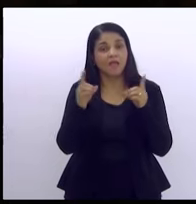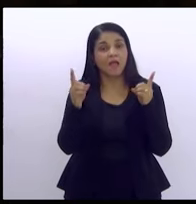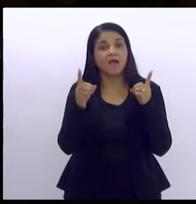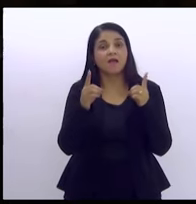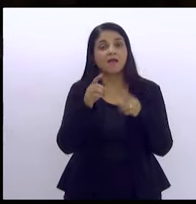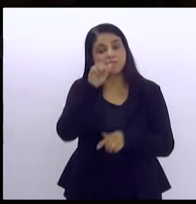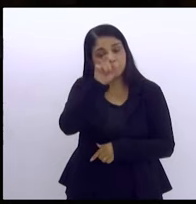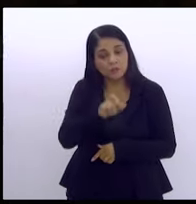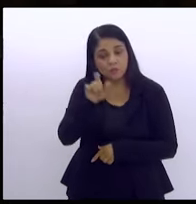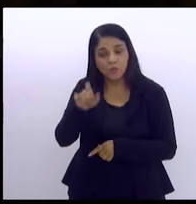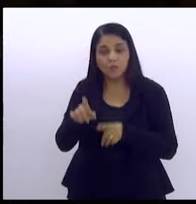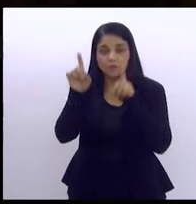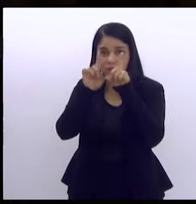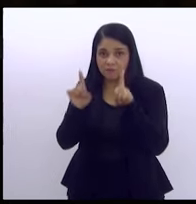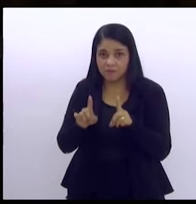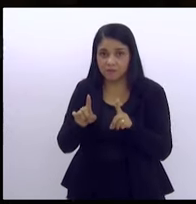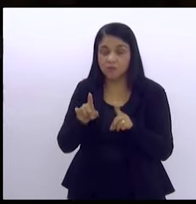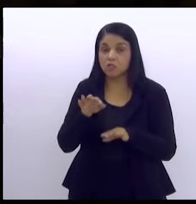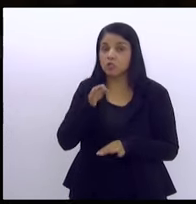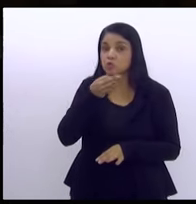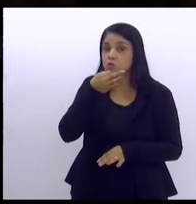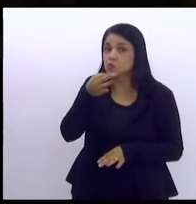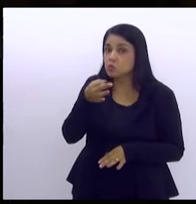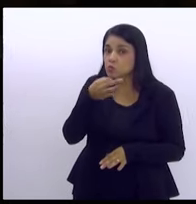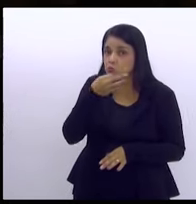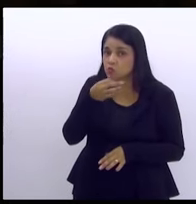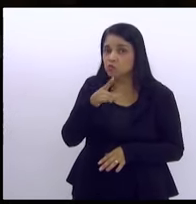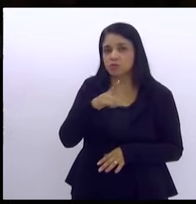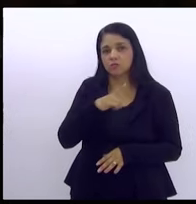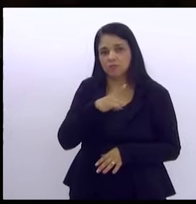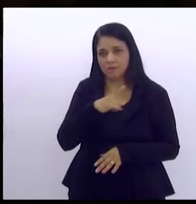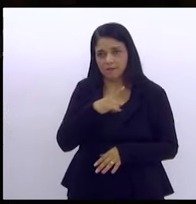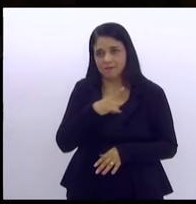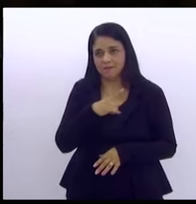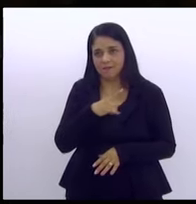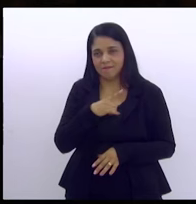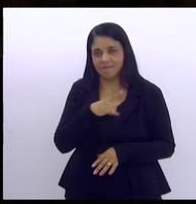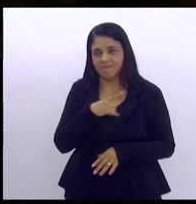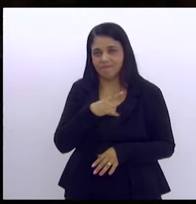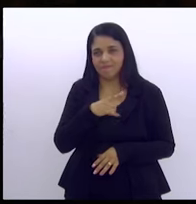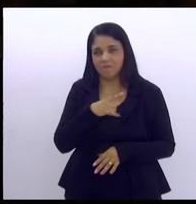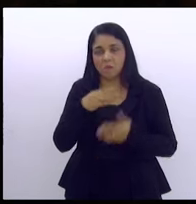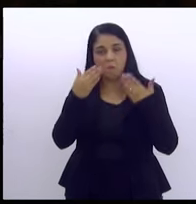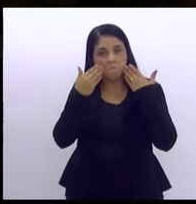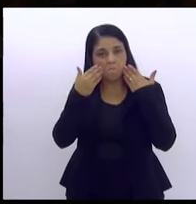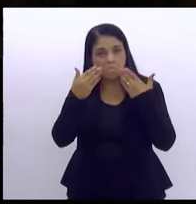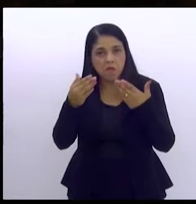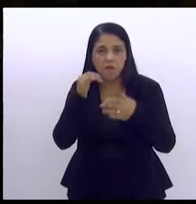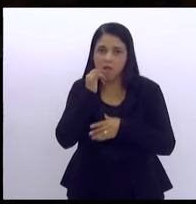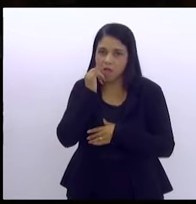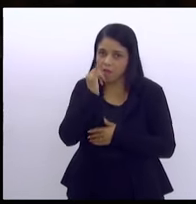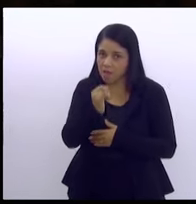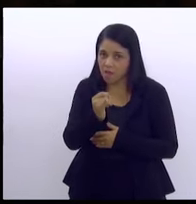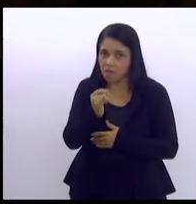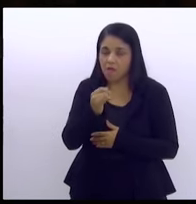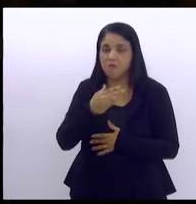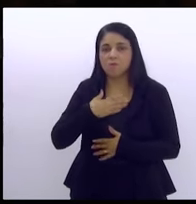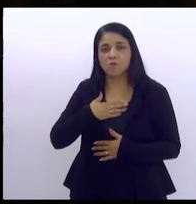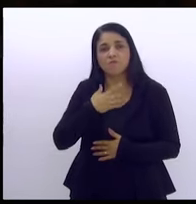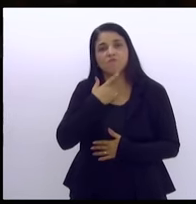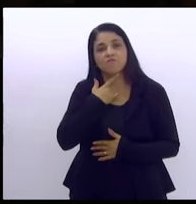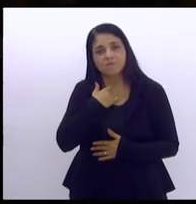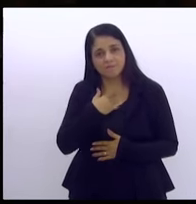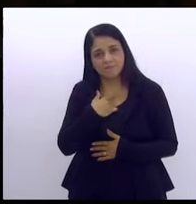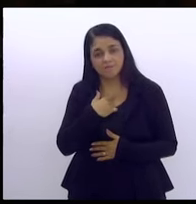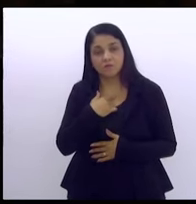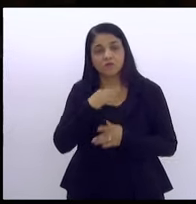deficiência. Agora, uma sugestão nós vamos fazer, e aí eu quero deixar aqui publicamente o meu desejo,